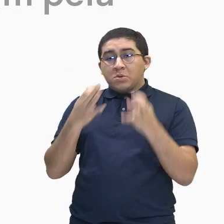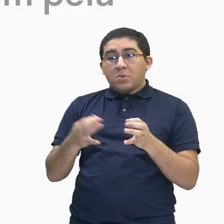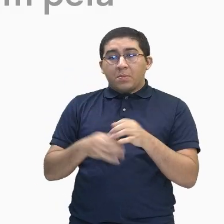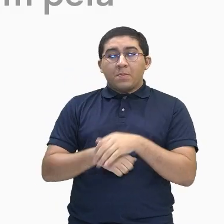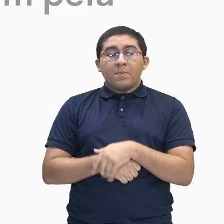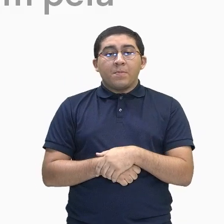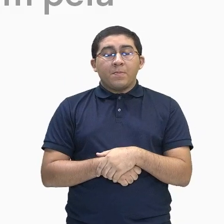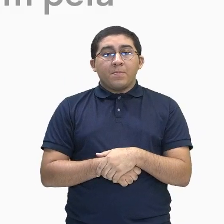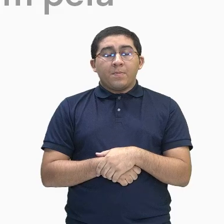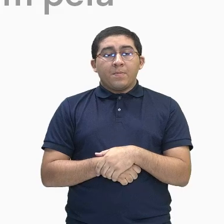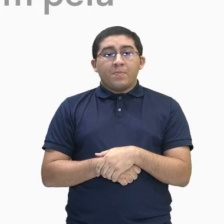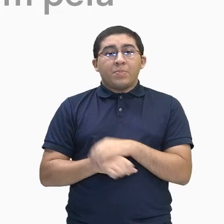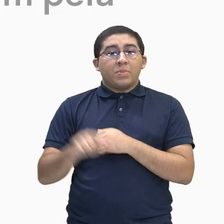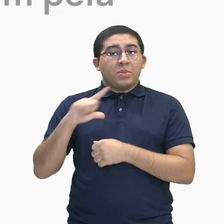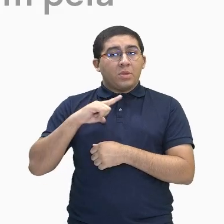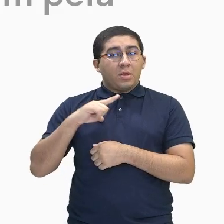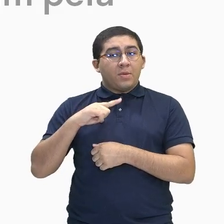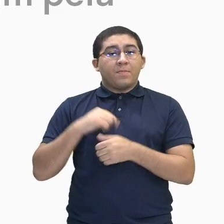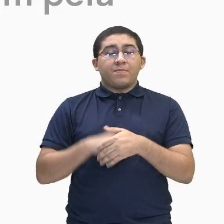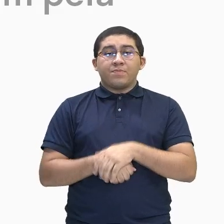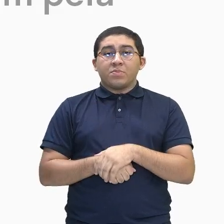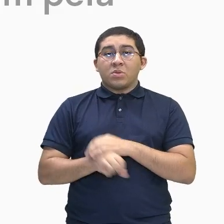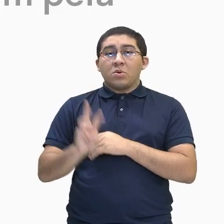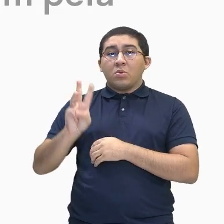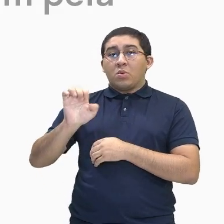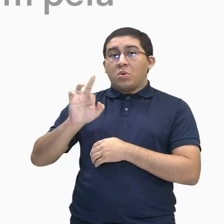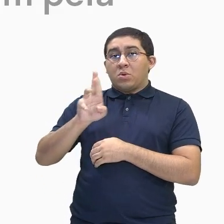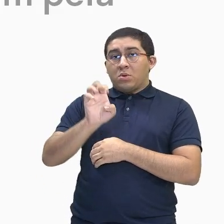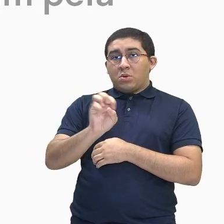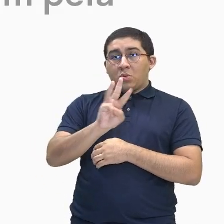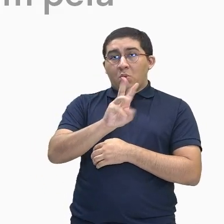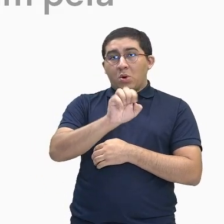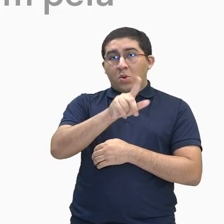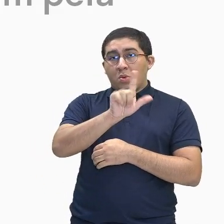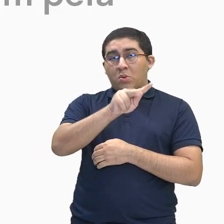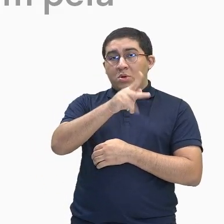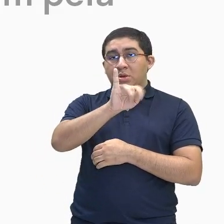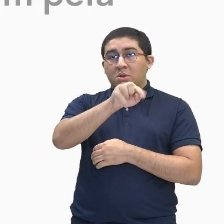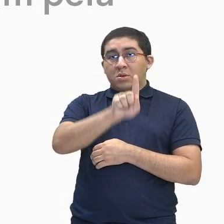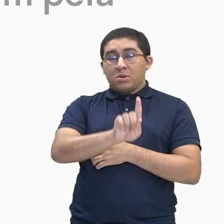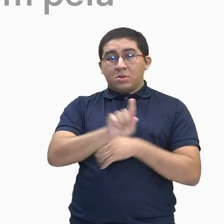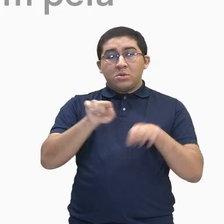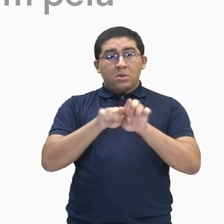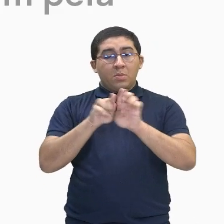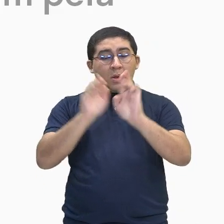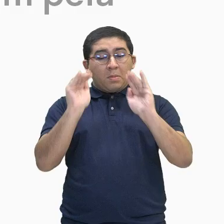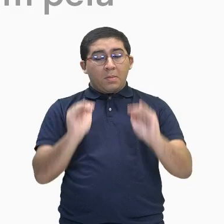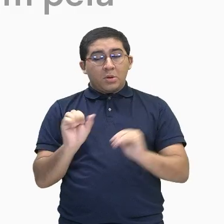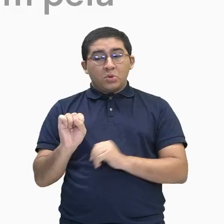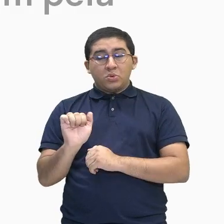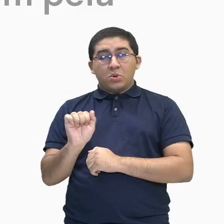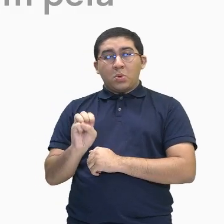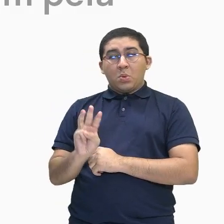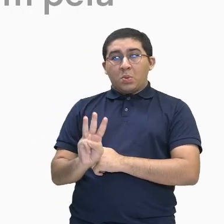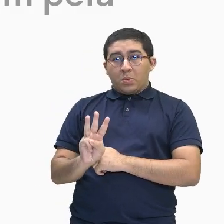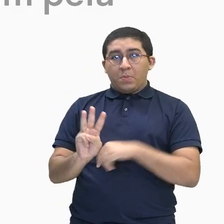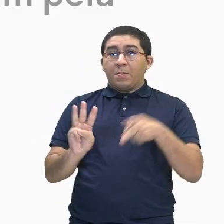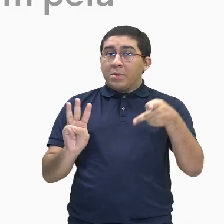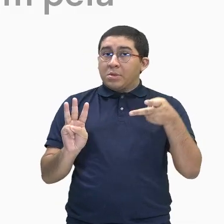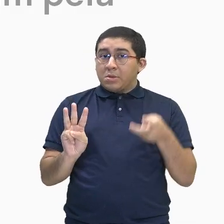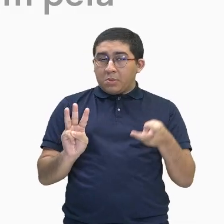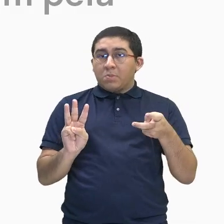Então, aqui eu tenho were walking e o saw. Vejam a tradução, que